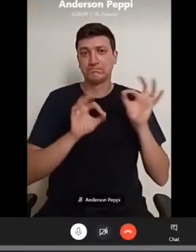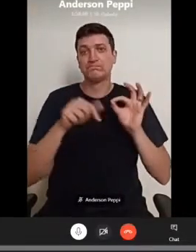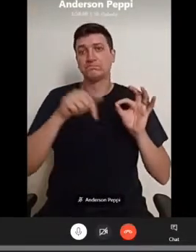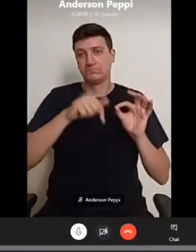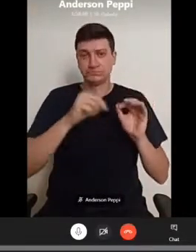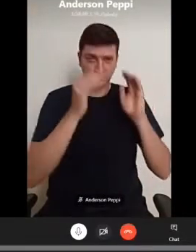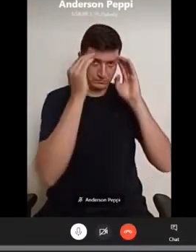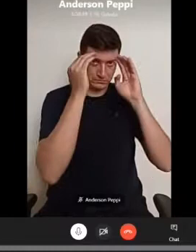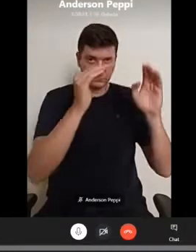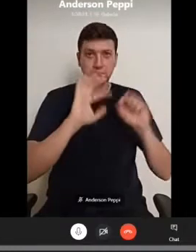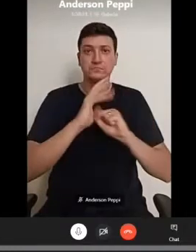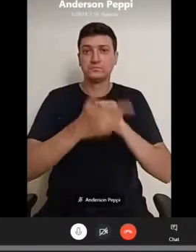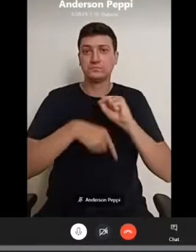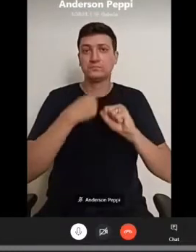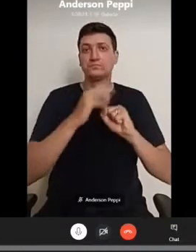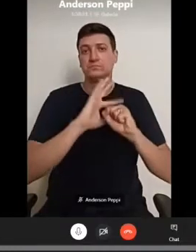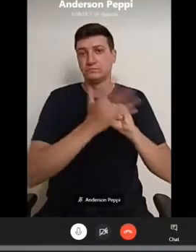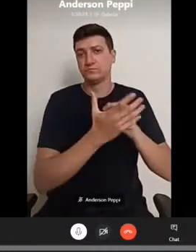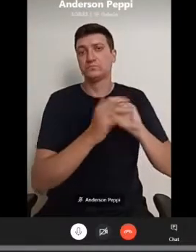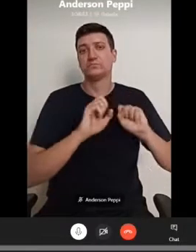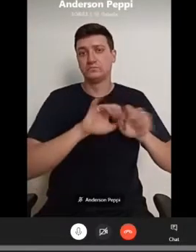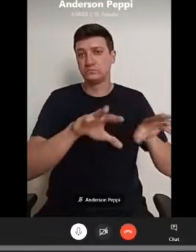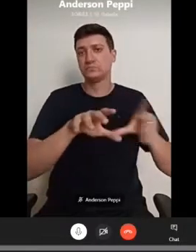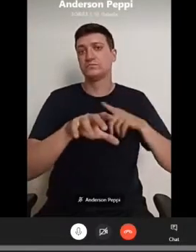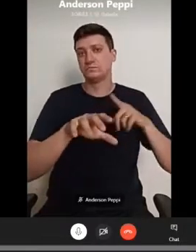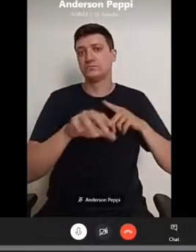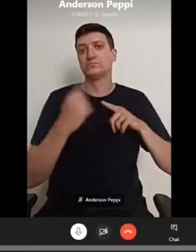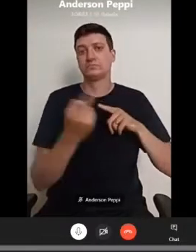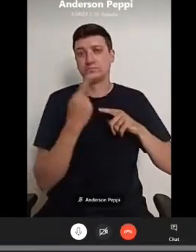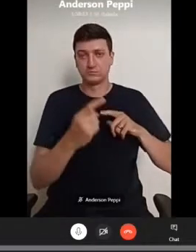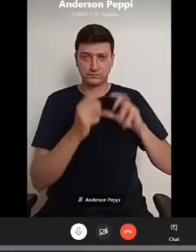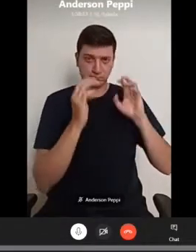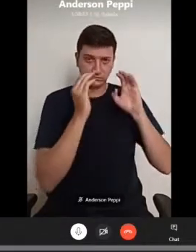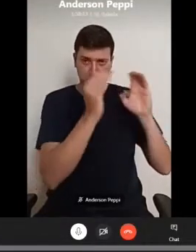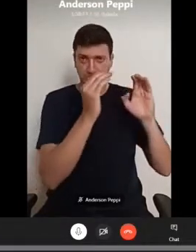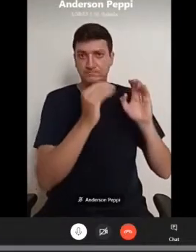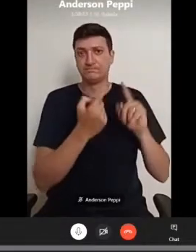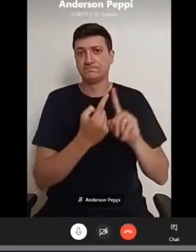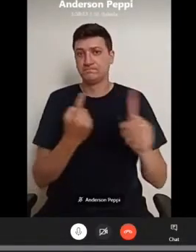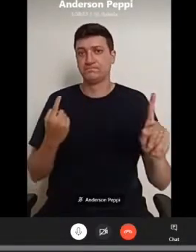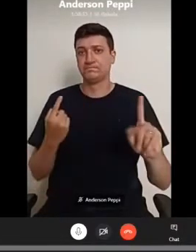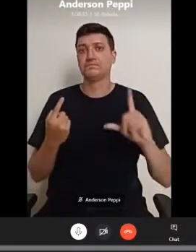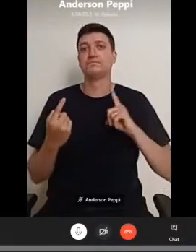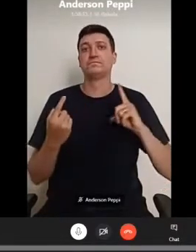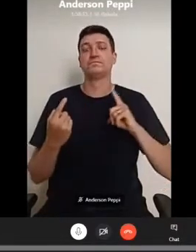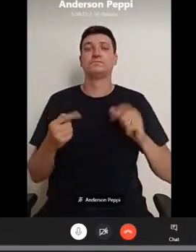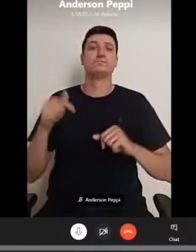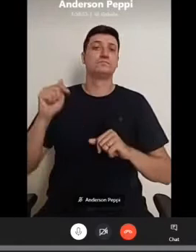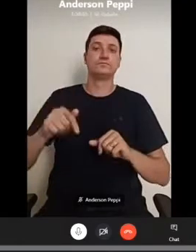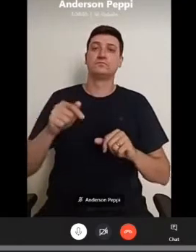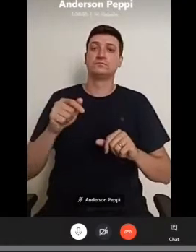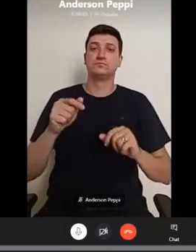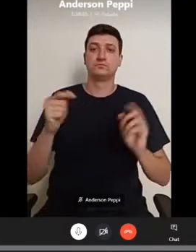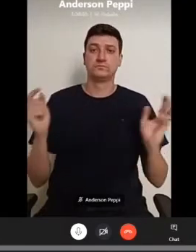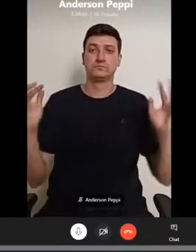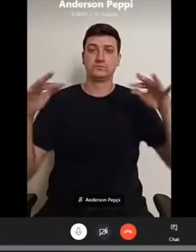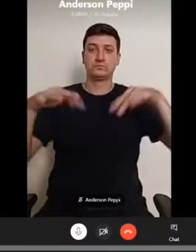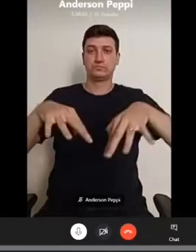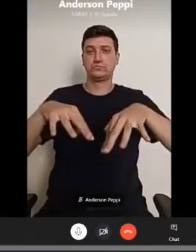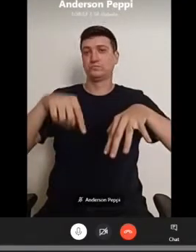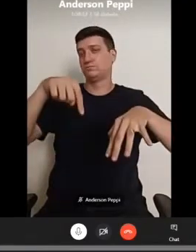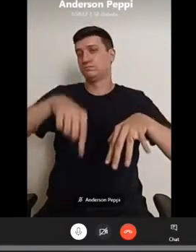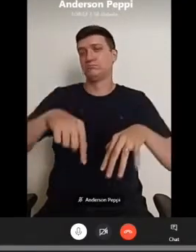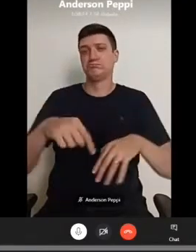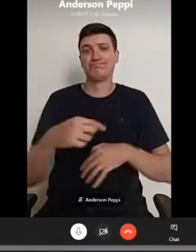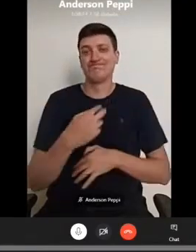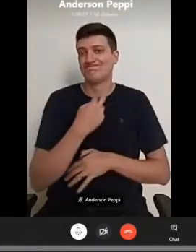da Covid-19. Como a restrição de público e o uso obrigatório de